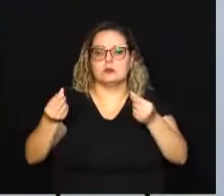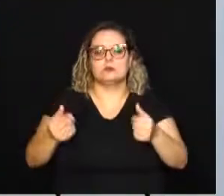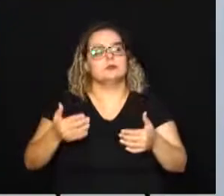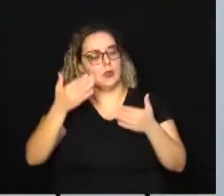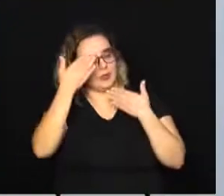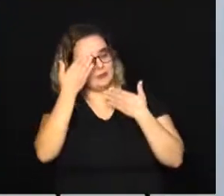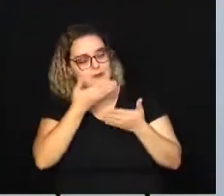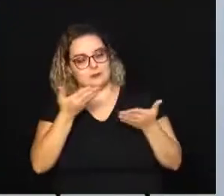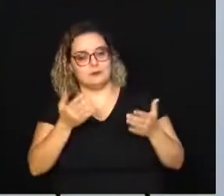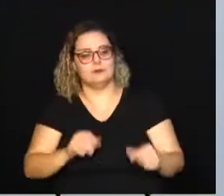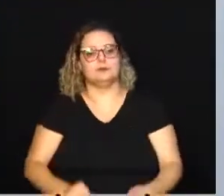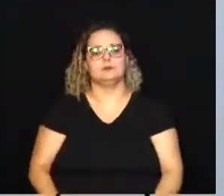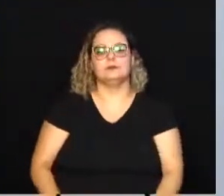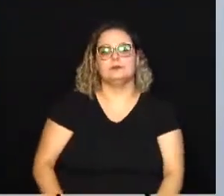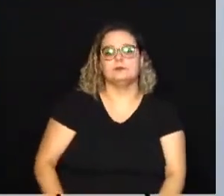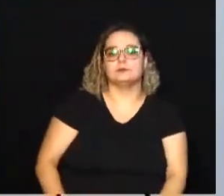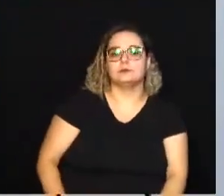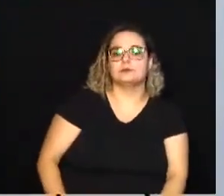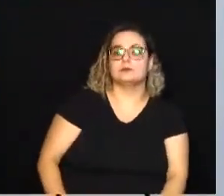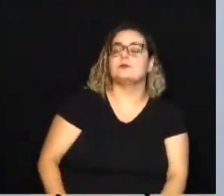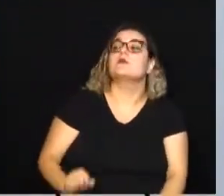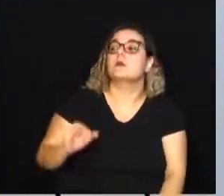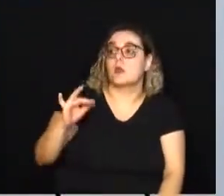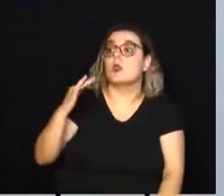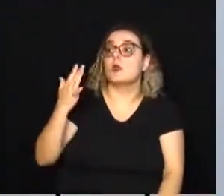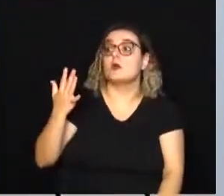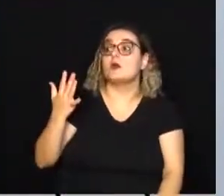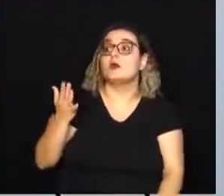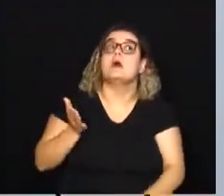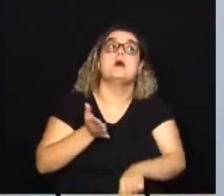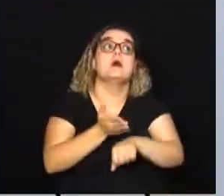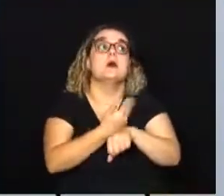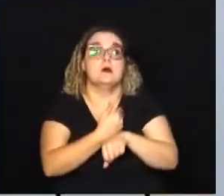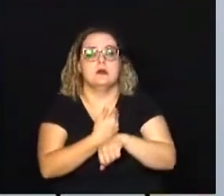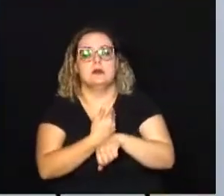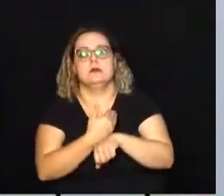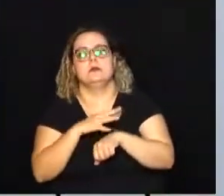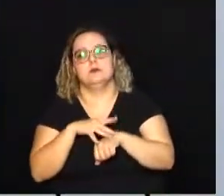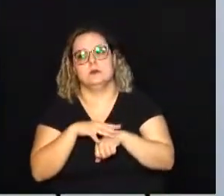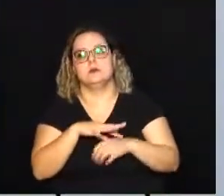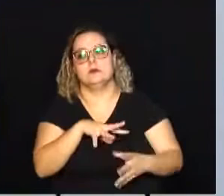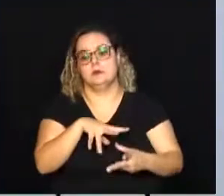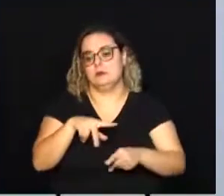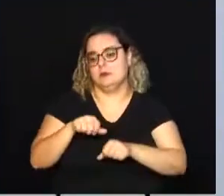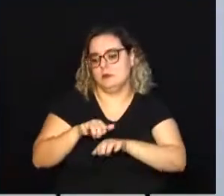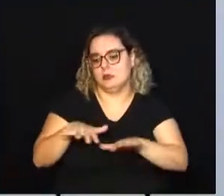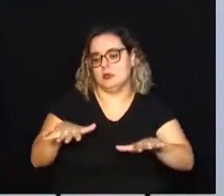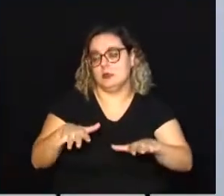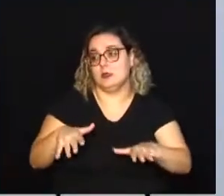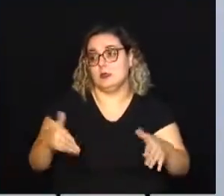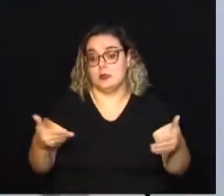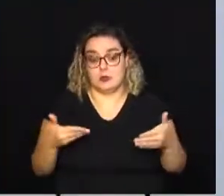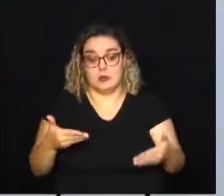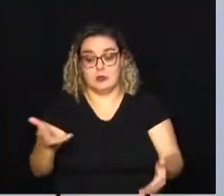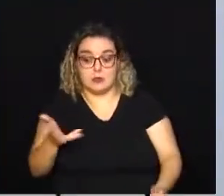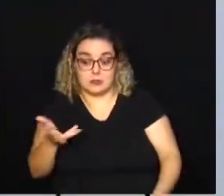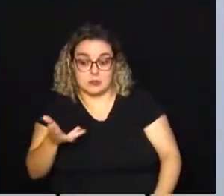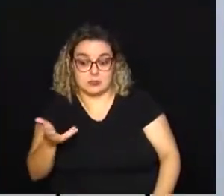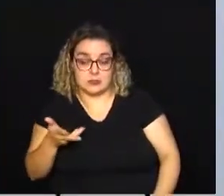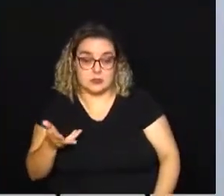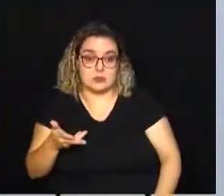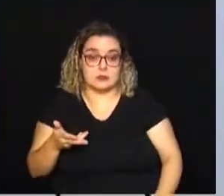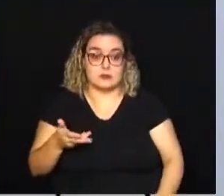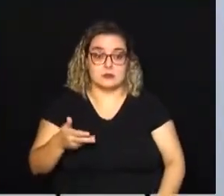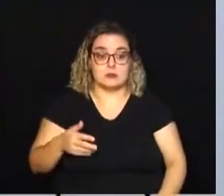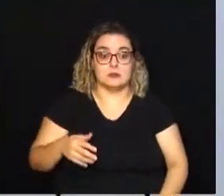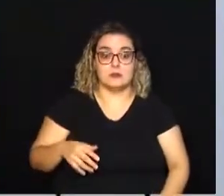que aconteciam, como você falou, né, Gabriel, antes da pandemia, que agora foram acelerados por conta da introdução